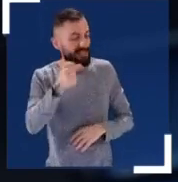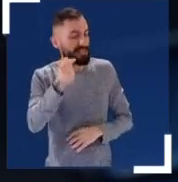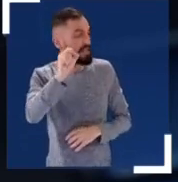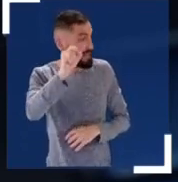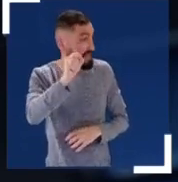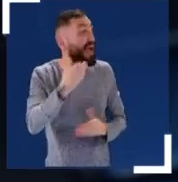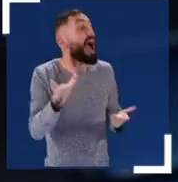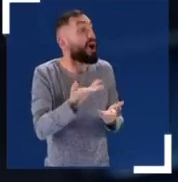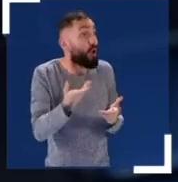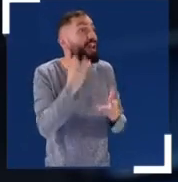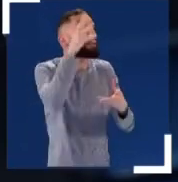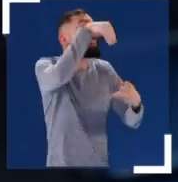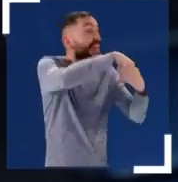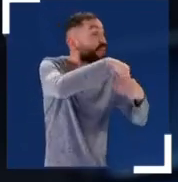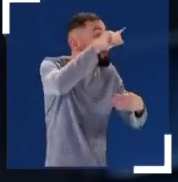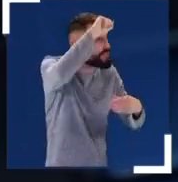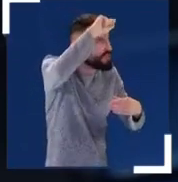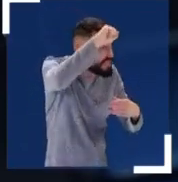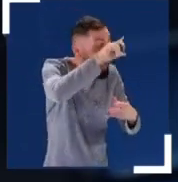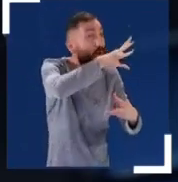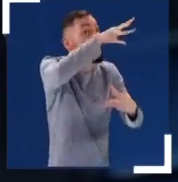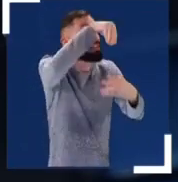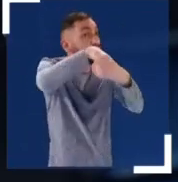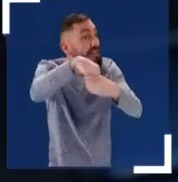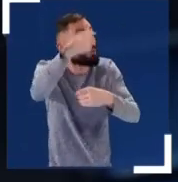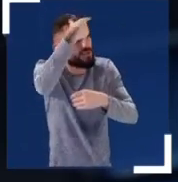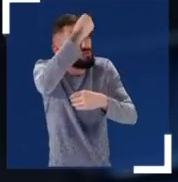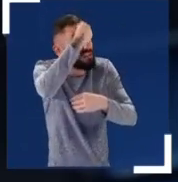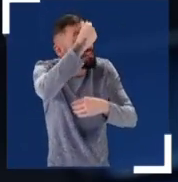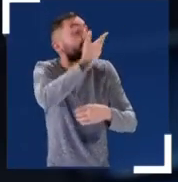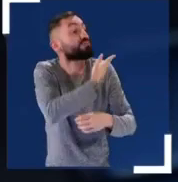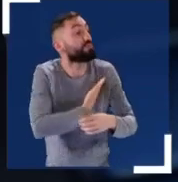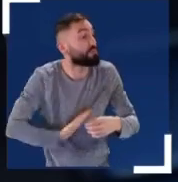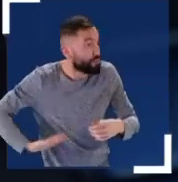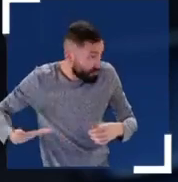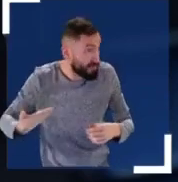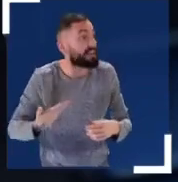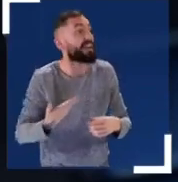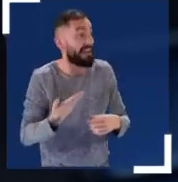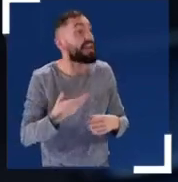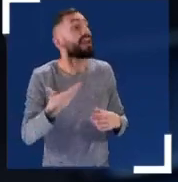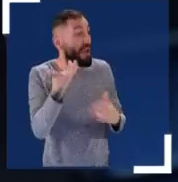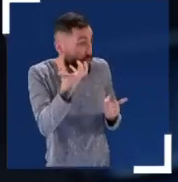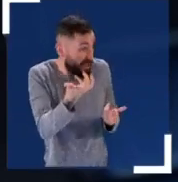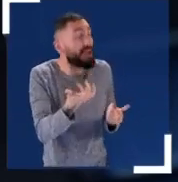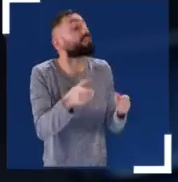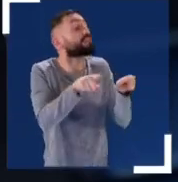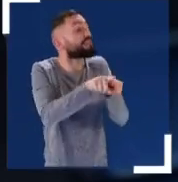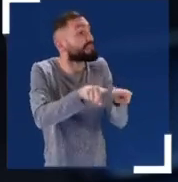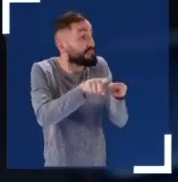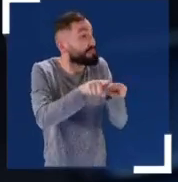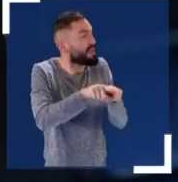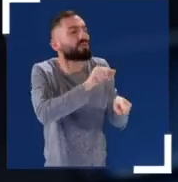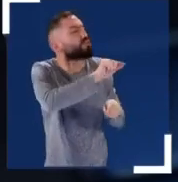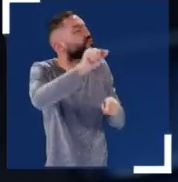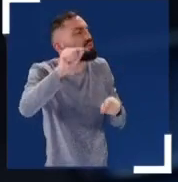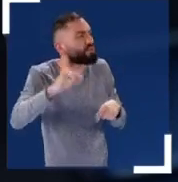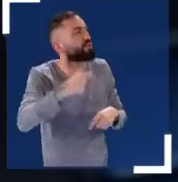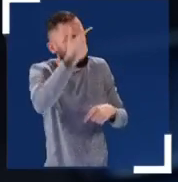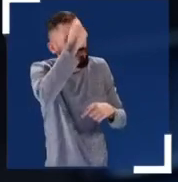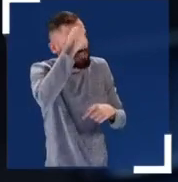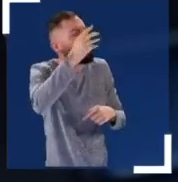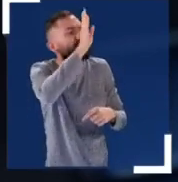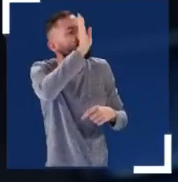grandes hospitais, quero levar o Bom Prato para dentro das universidades públicas, substituir, ter Bom Prato dentro de todas as universidades públicas, para poder